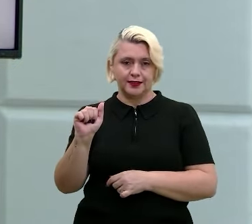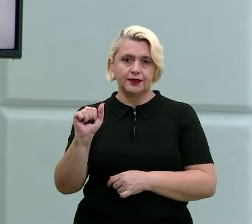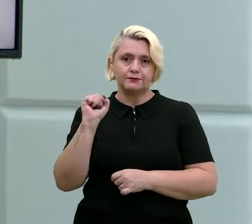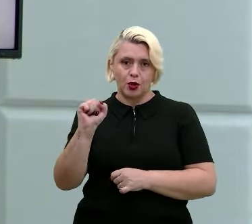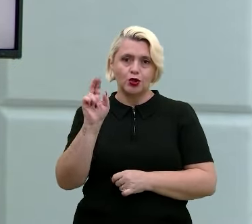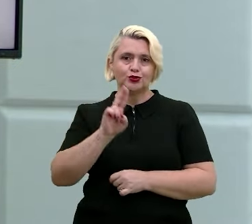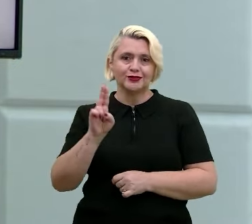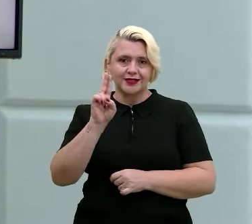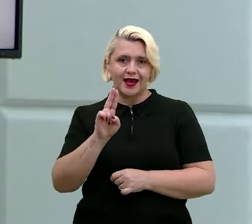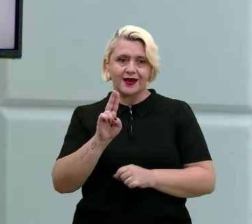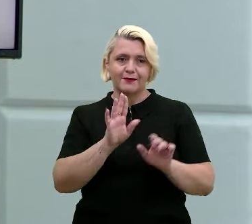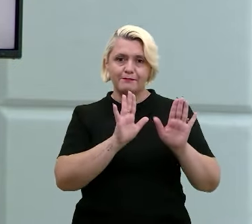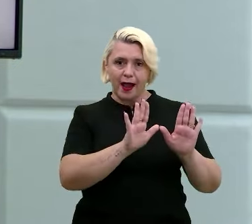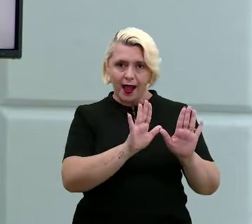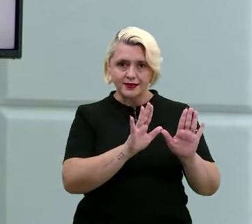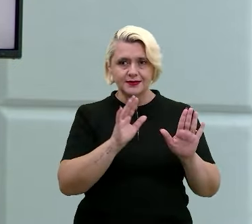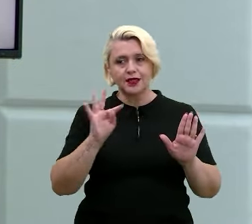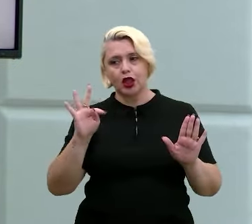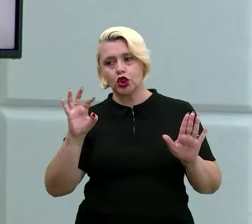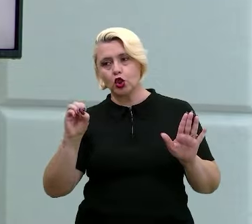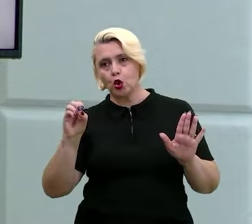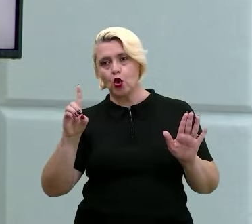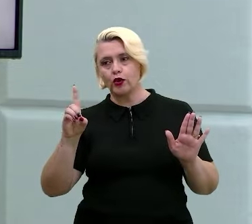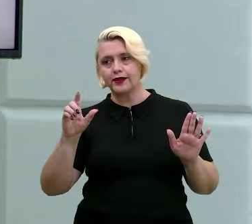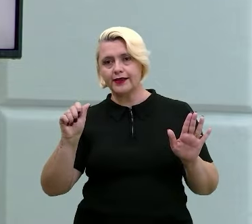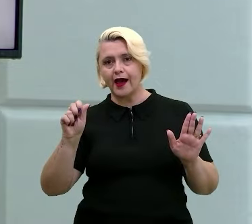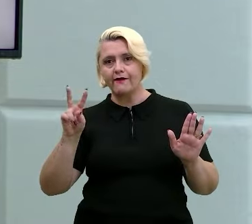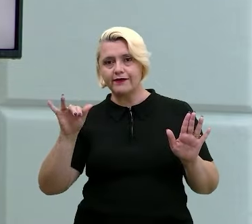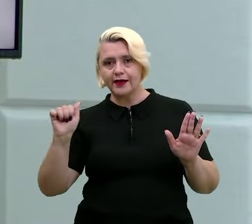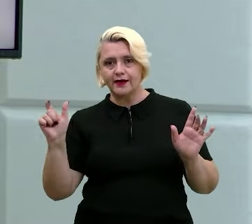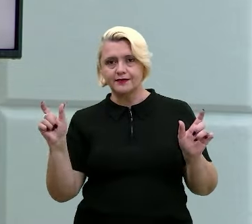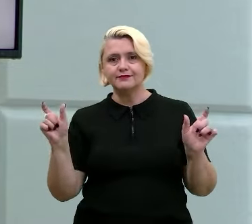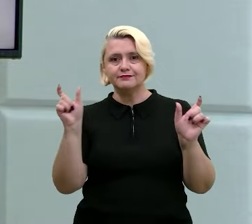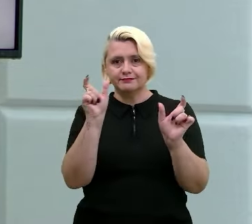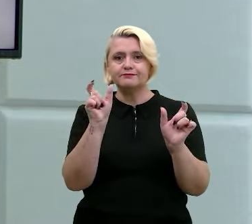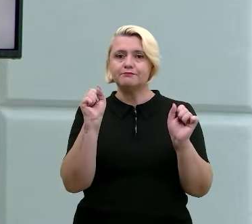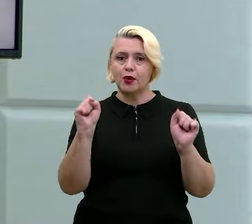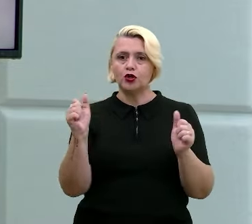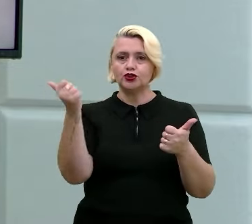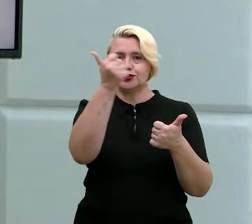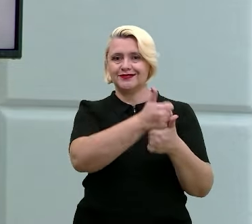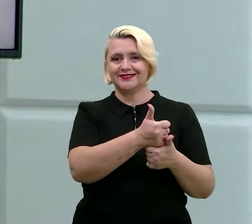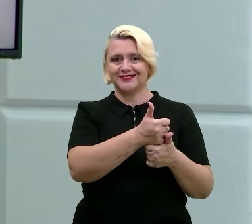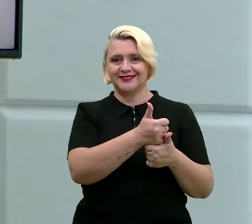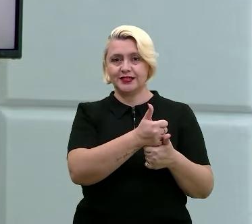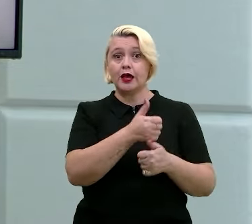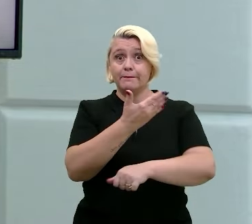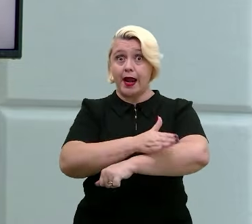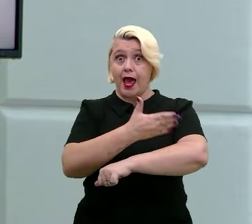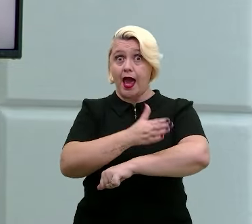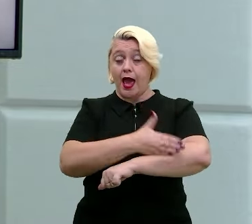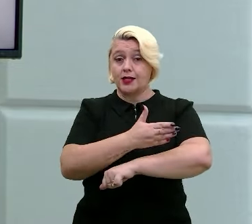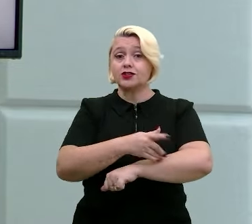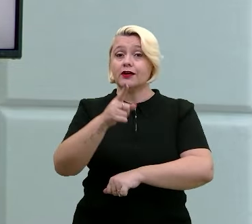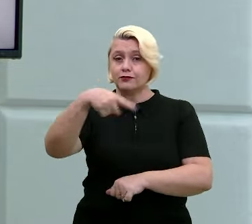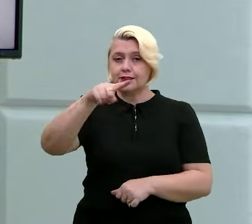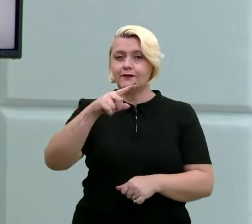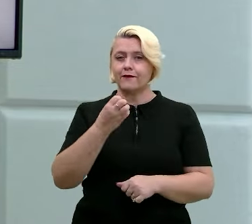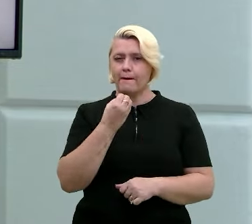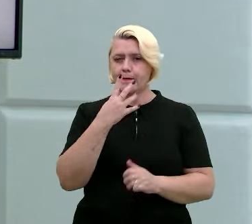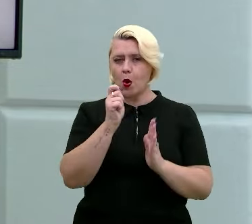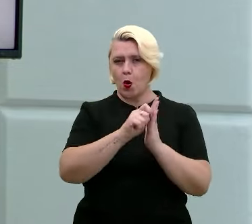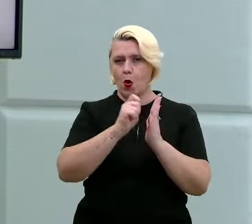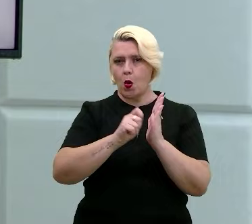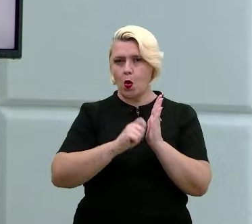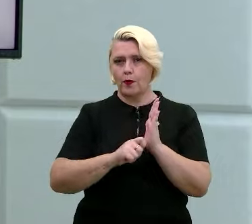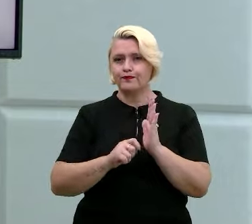passar a praticar. A prática é fundamental para a gente ficar bom assim na escrita, né? Realmente